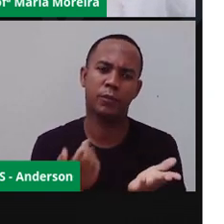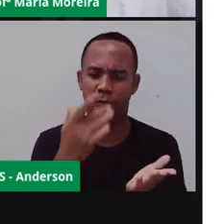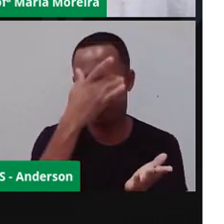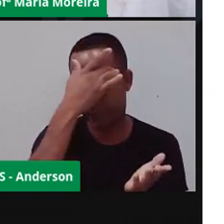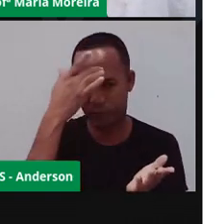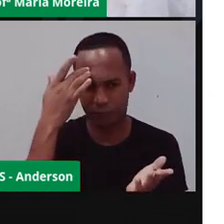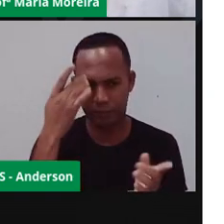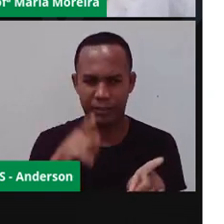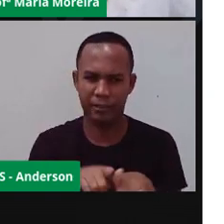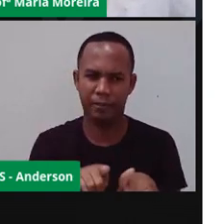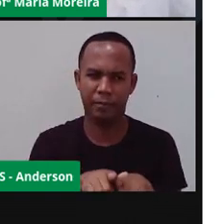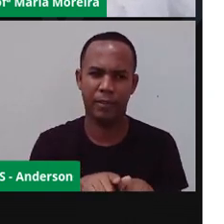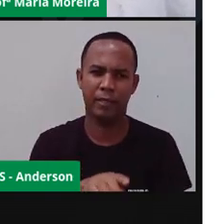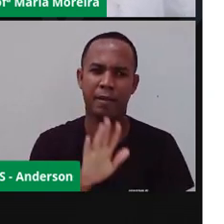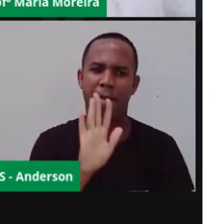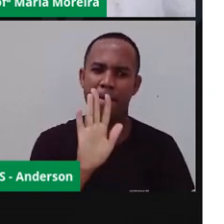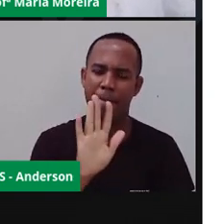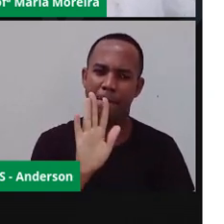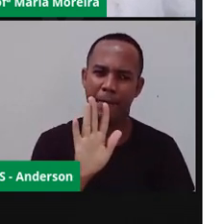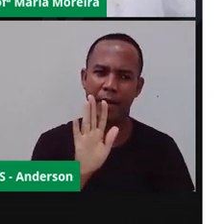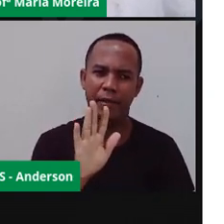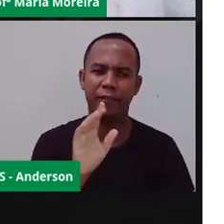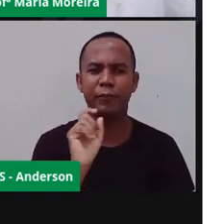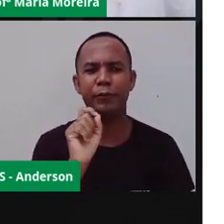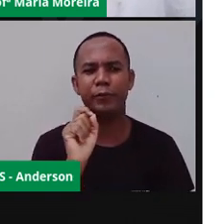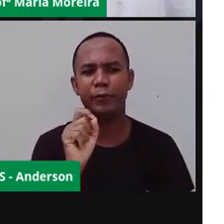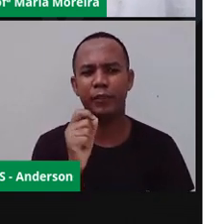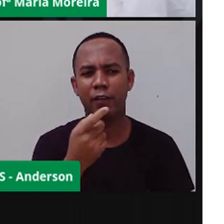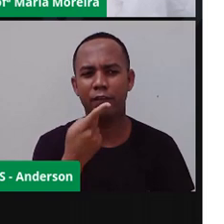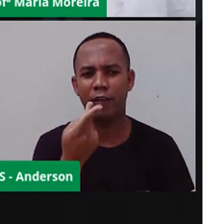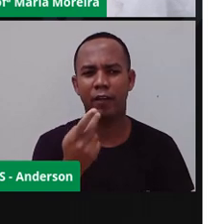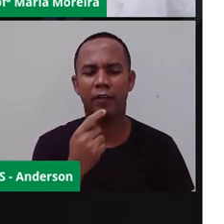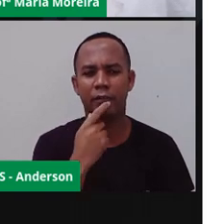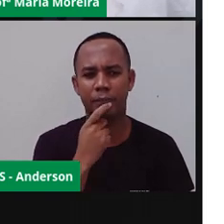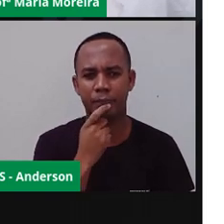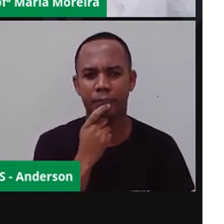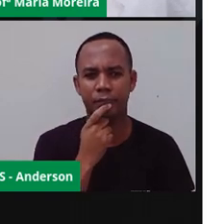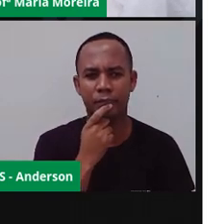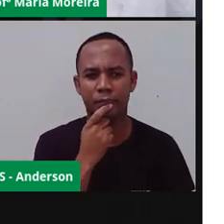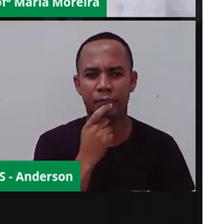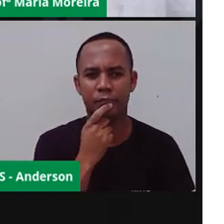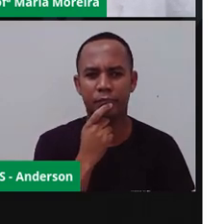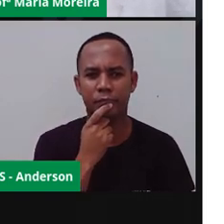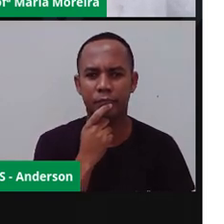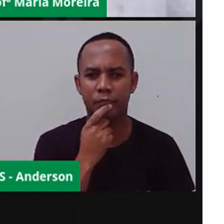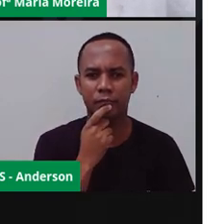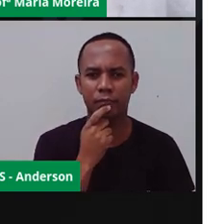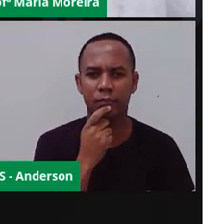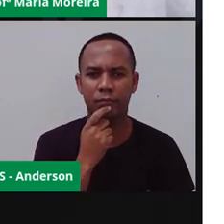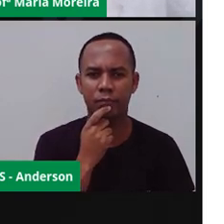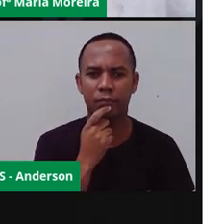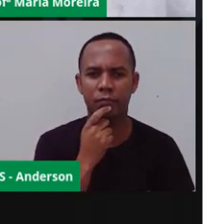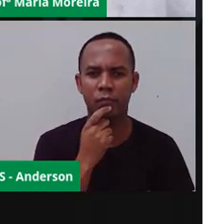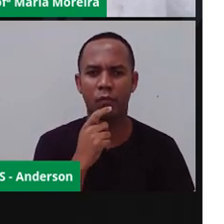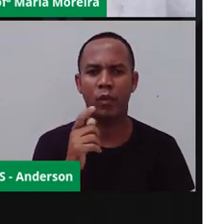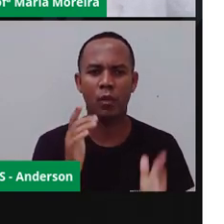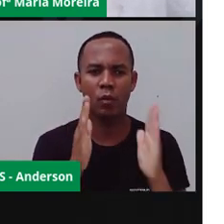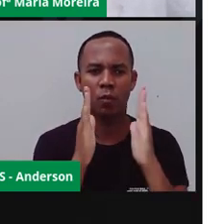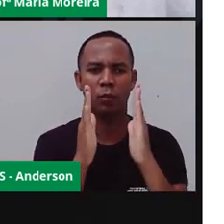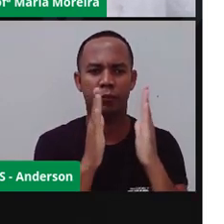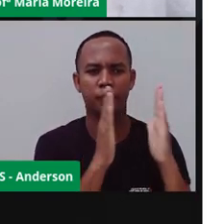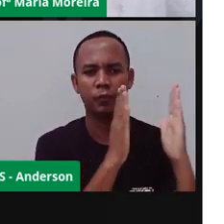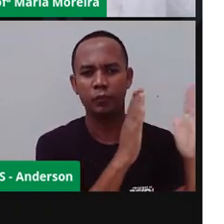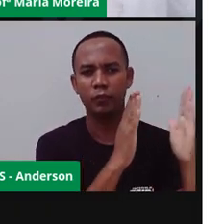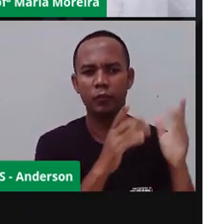nordestino. Mas essa daqui já tem uma fala, né? Bom, você tem história, estão todos aonde? Uma biblioteca, que é um